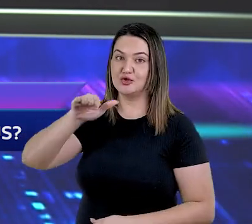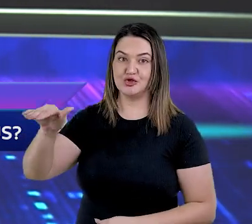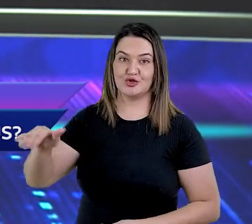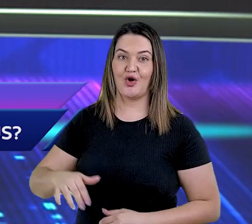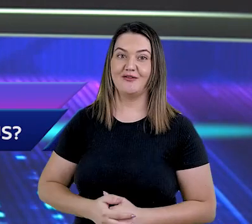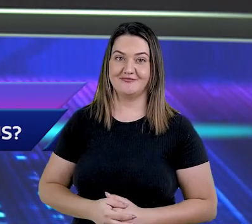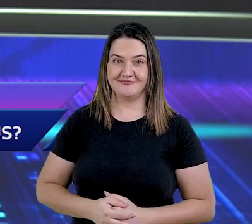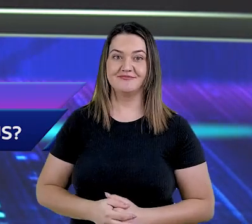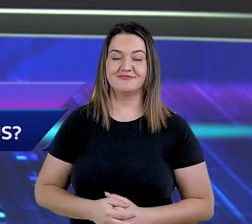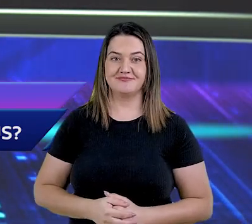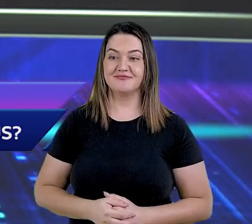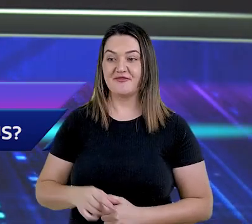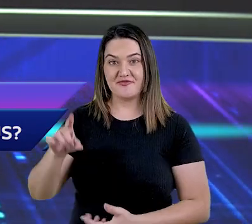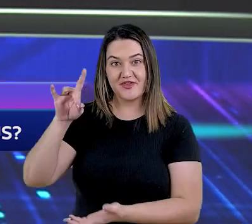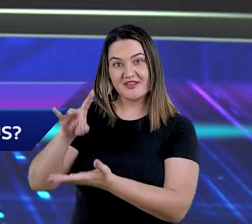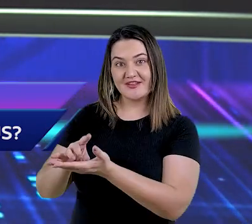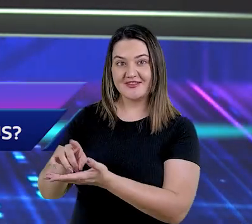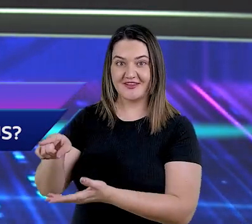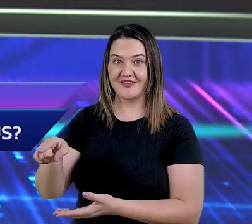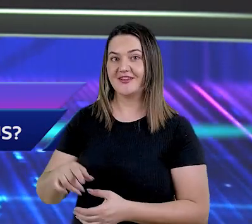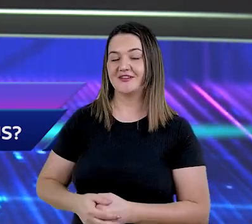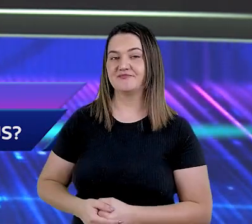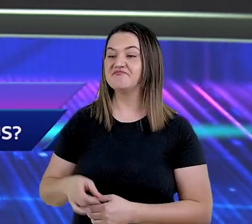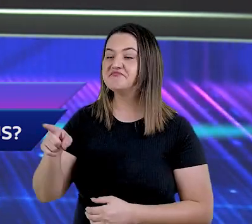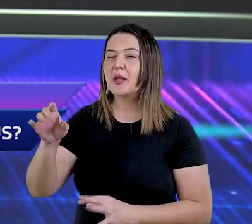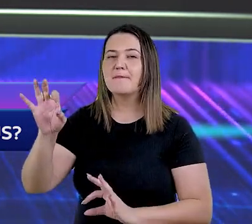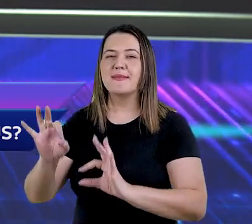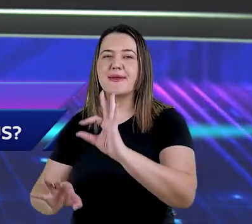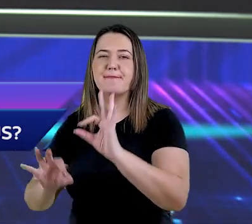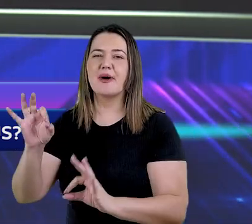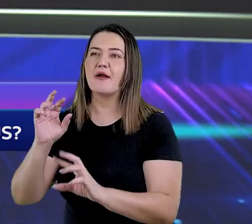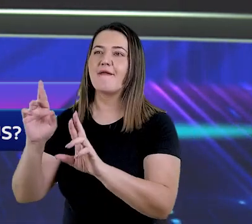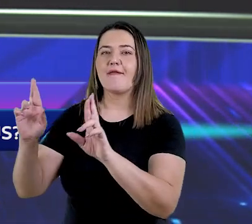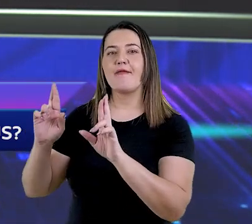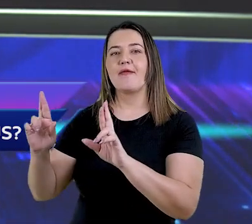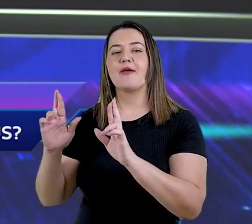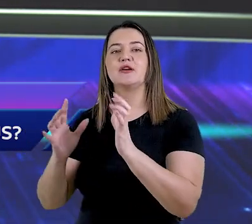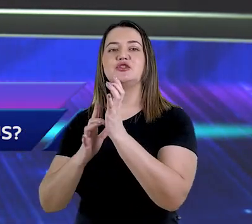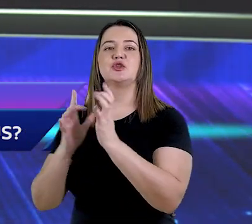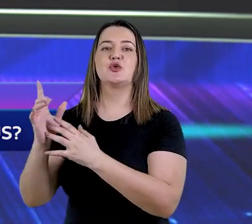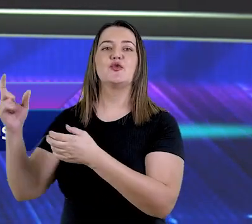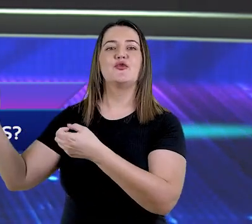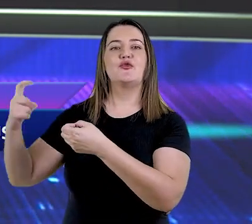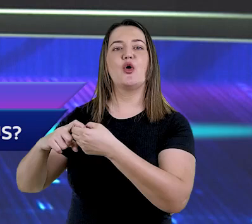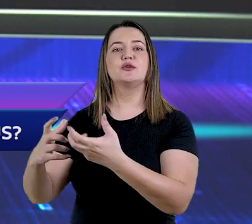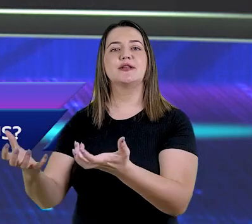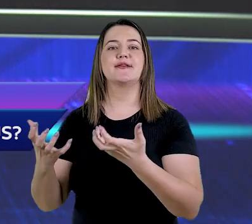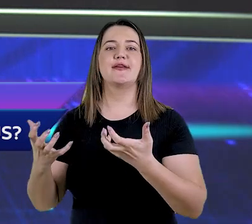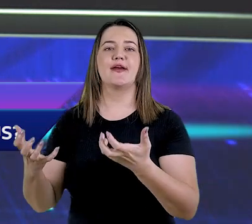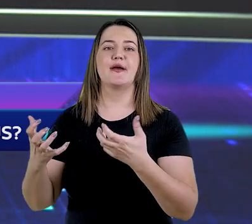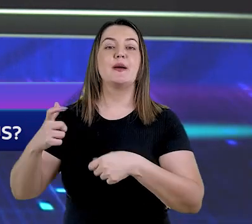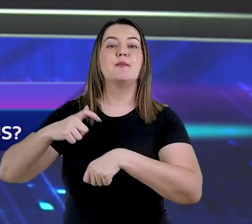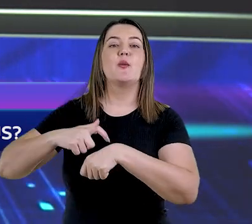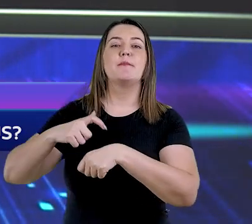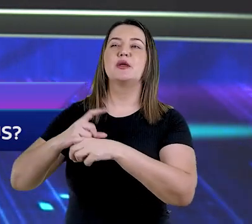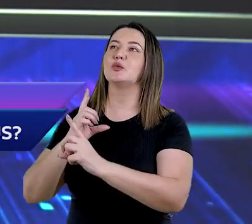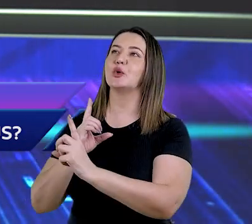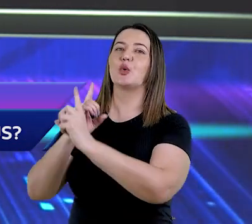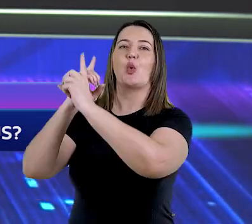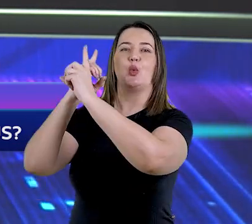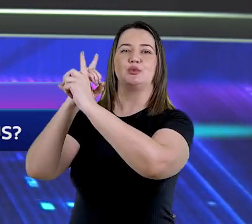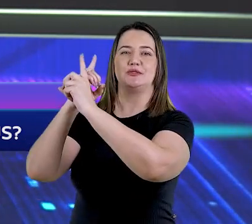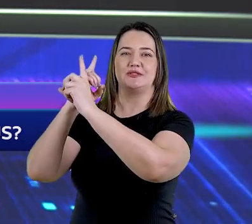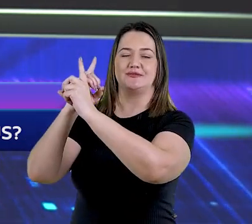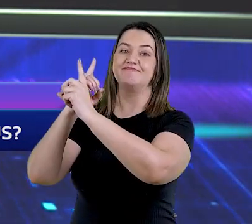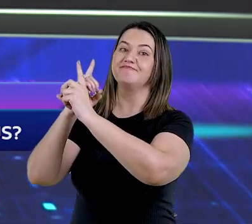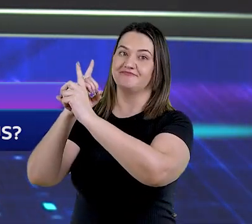4. A igreja verdadeira de Deus é aquela que se prepara para a volta de Jesus, o momento do grande encontro, quando o